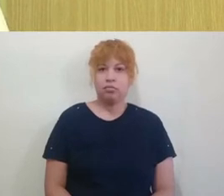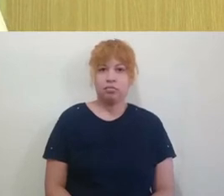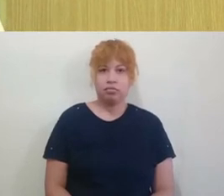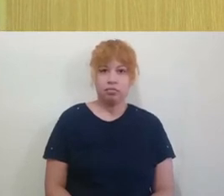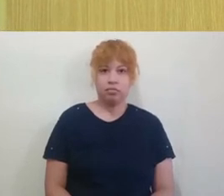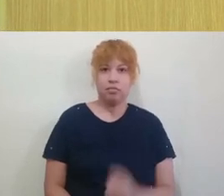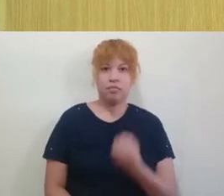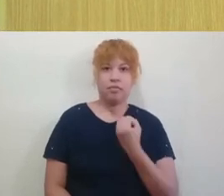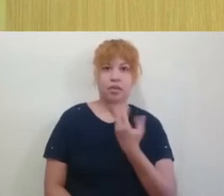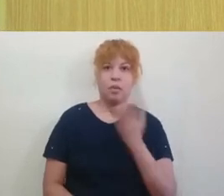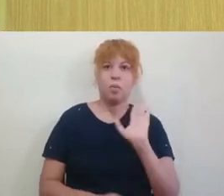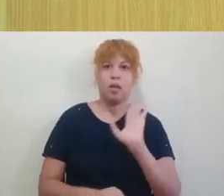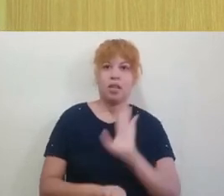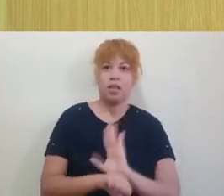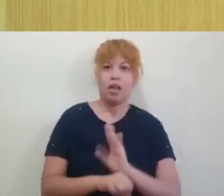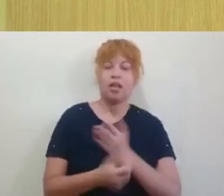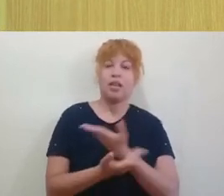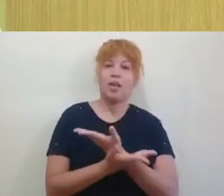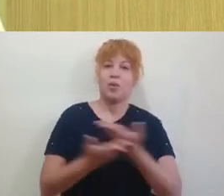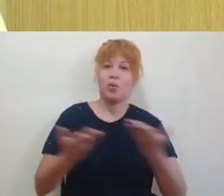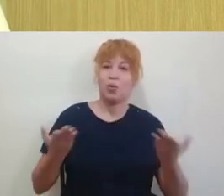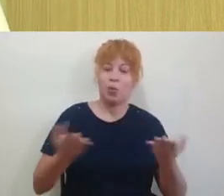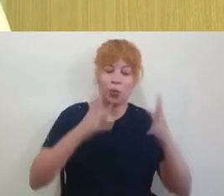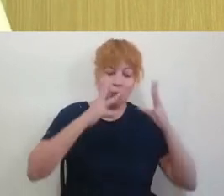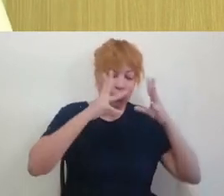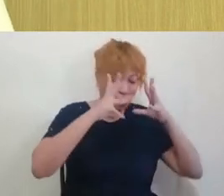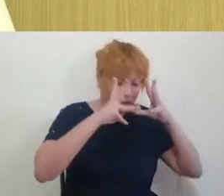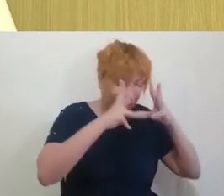a Universidade Federal Rural de Pernambuco.